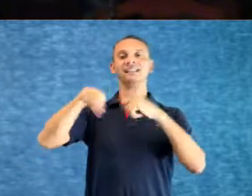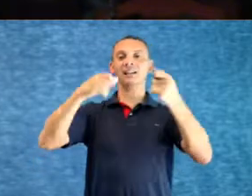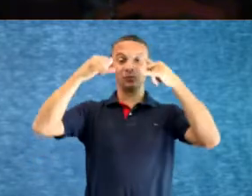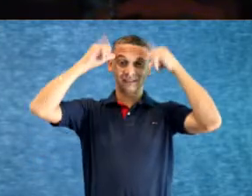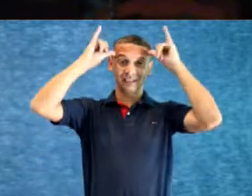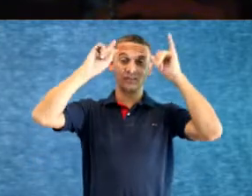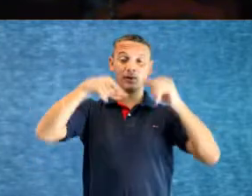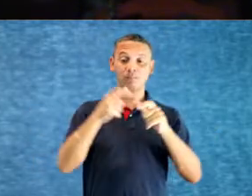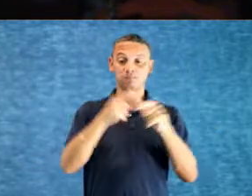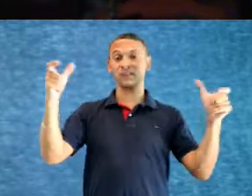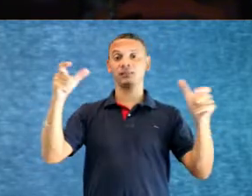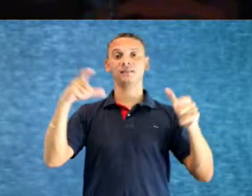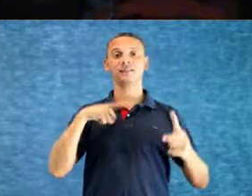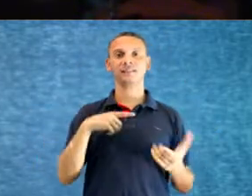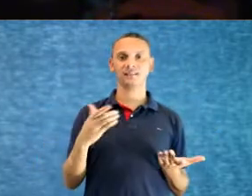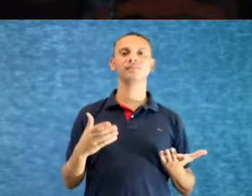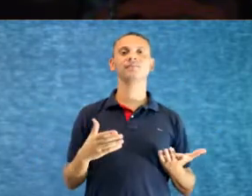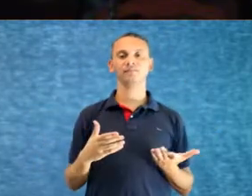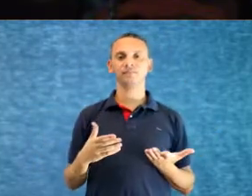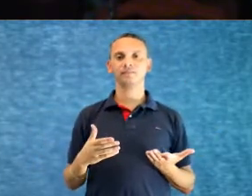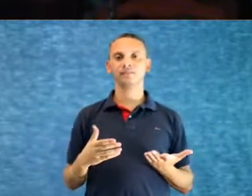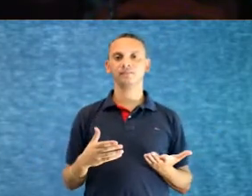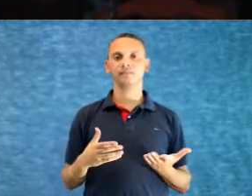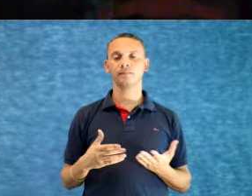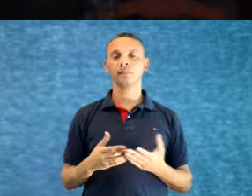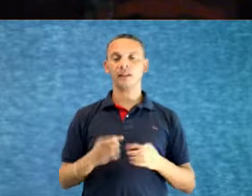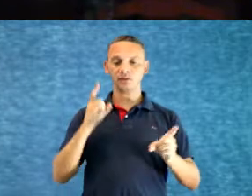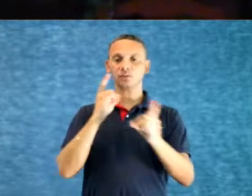Com certeza, com certeza.